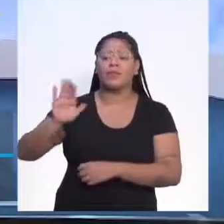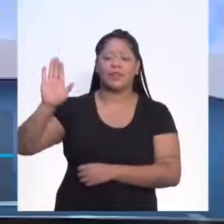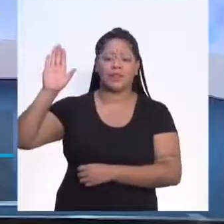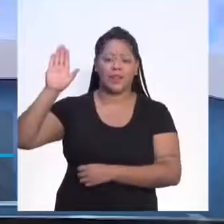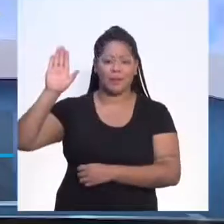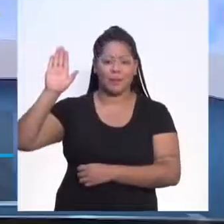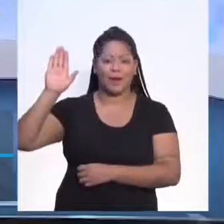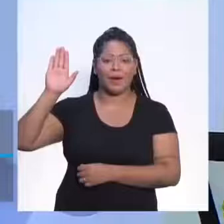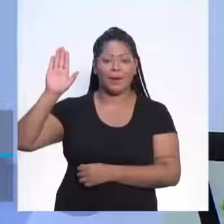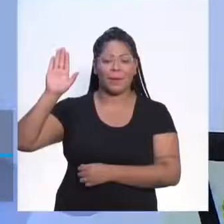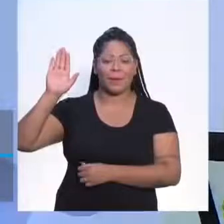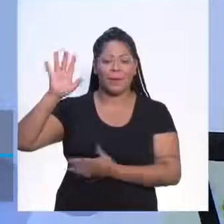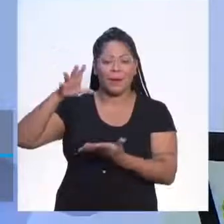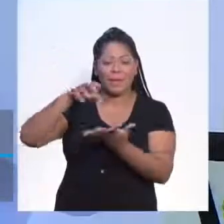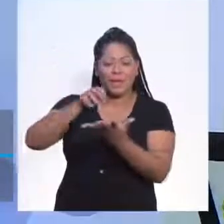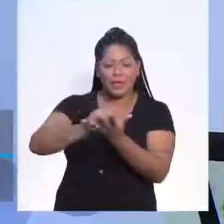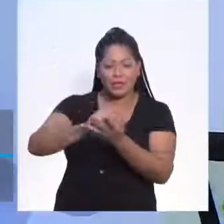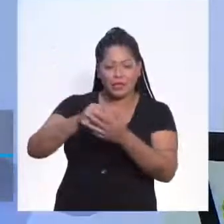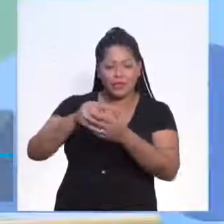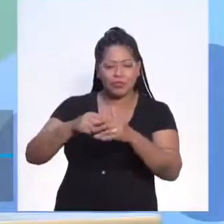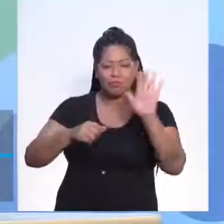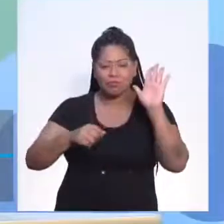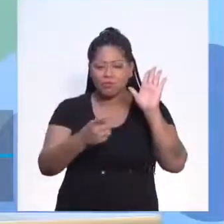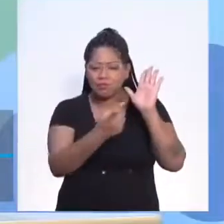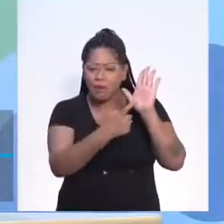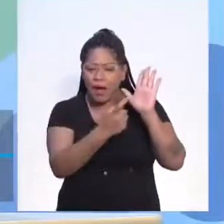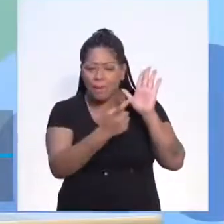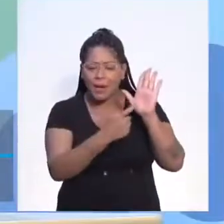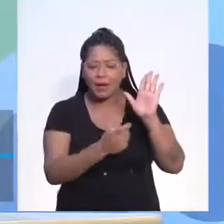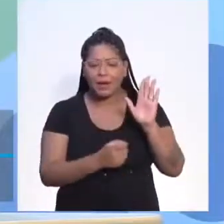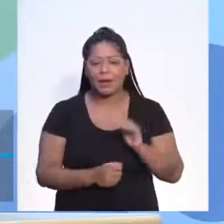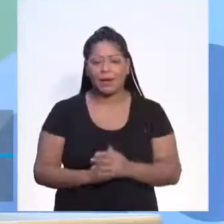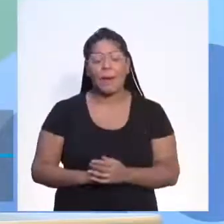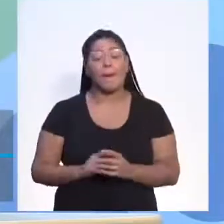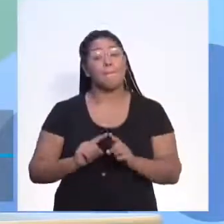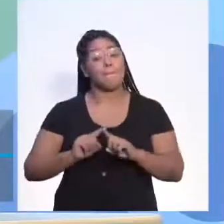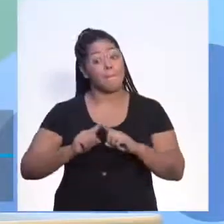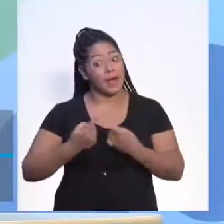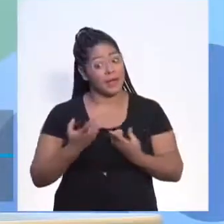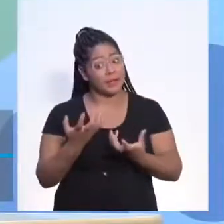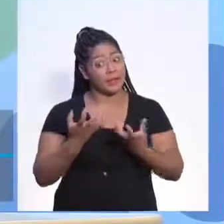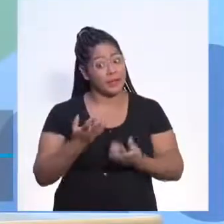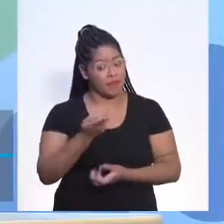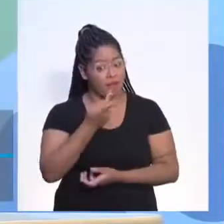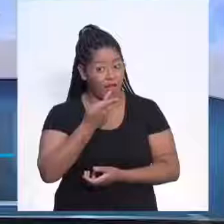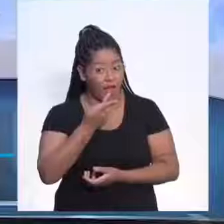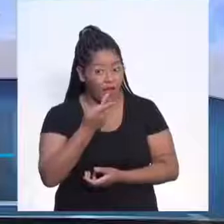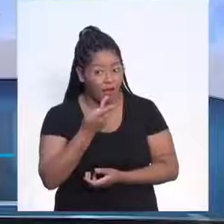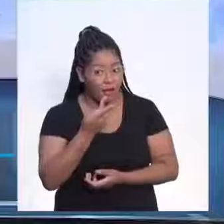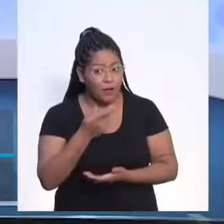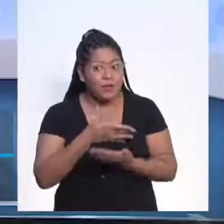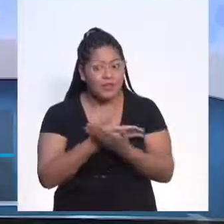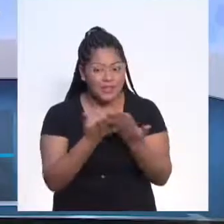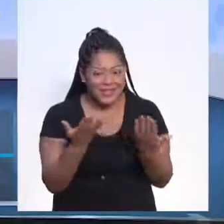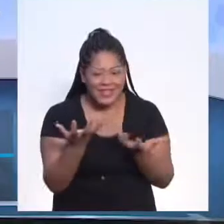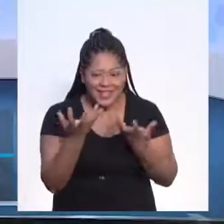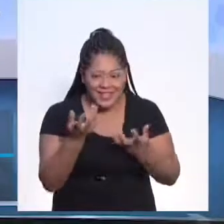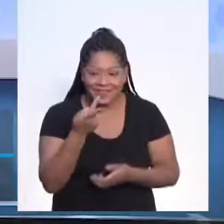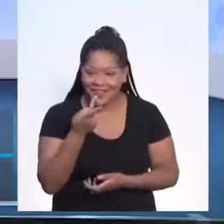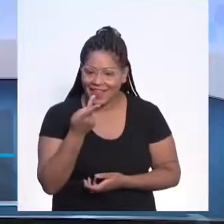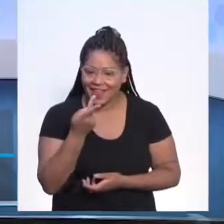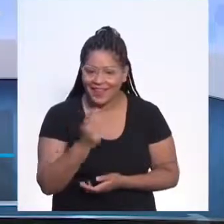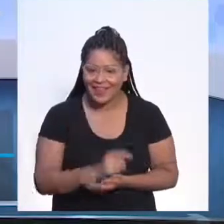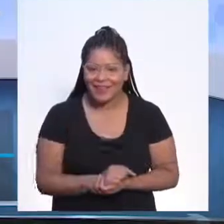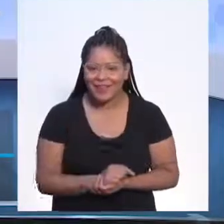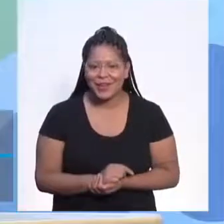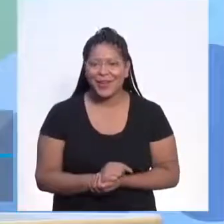aplicativo. No aplicativo, clica na mãozinha. Mas se você Apareceu lá quiser autorizar? falar conosco, né? Se quiser, mas eu acho que eles querem falar com a E gente. não, é porque às vezes a gente